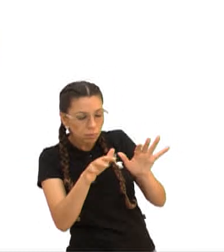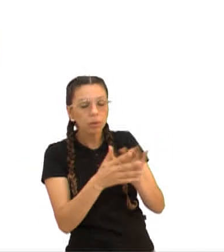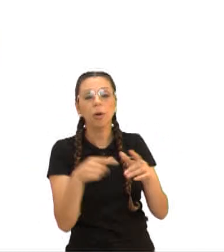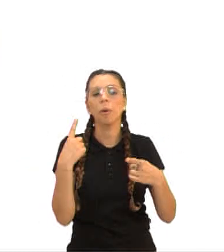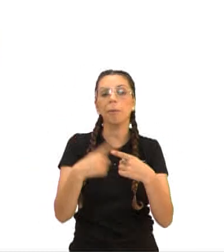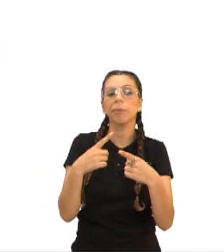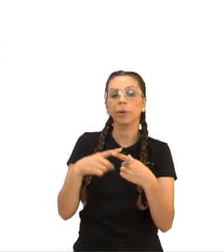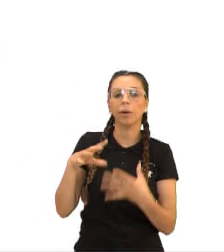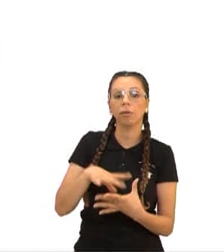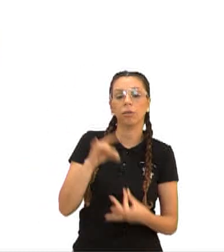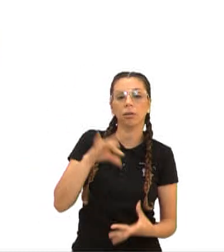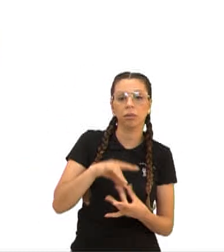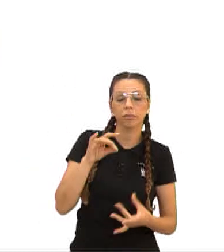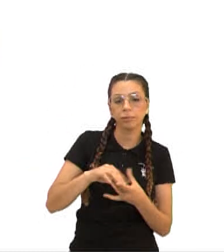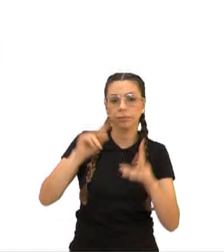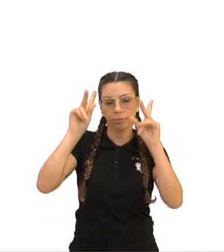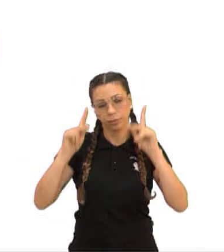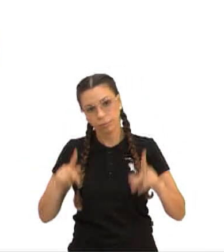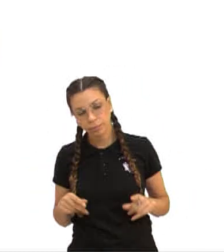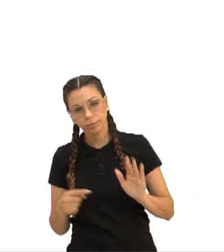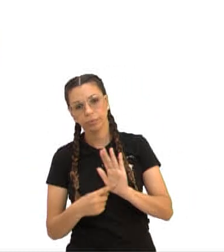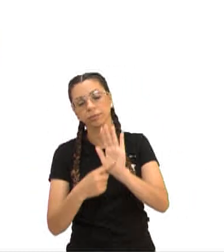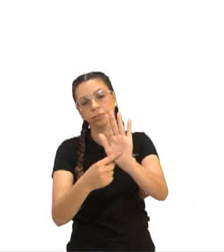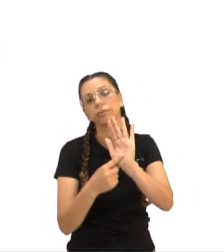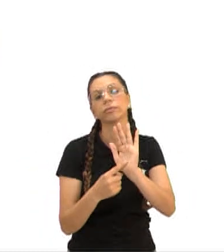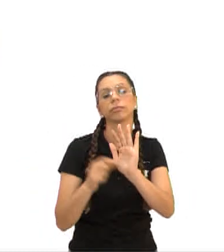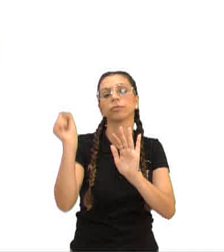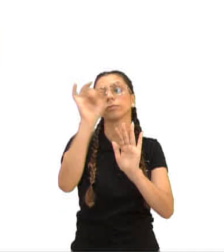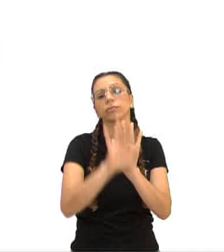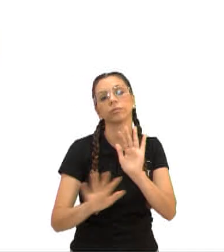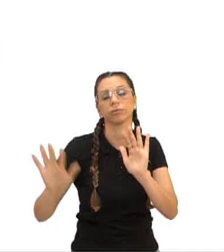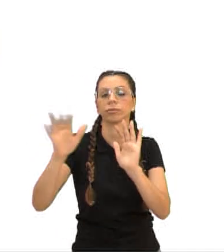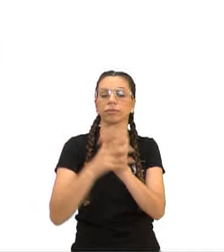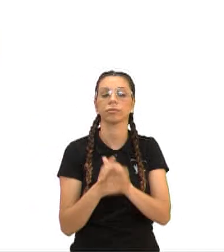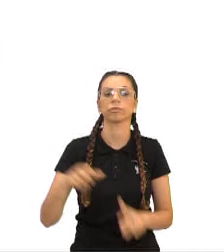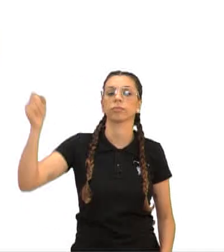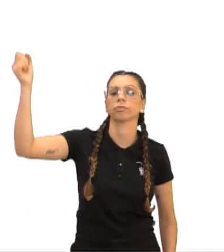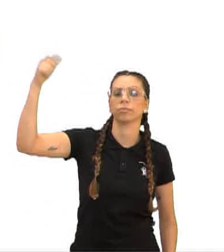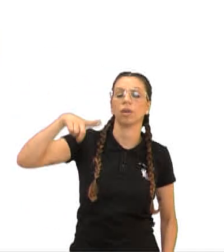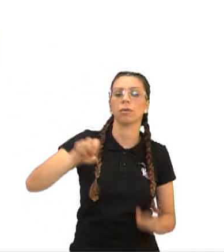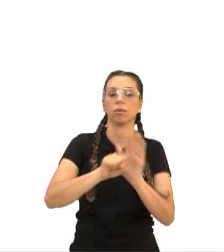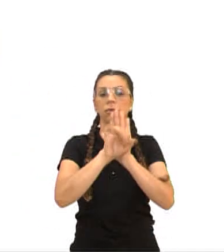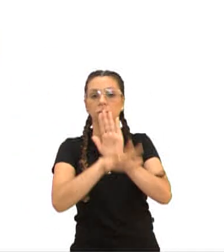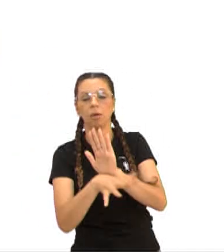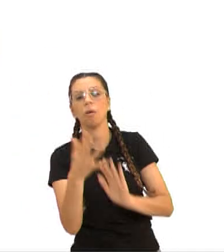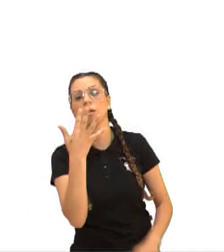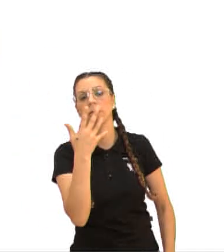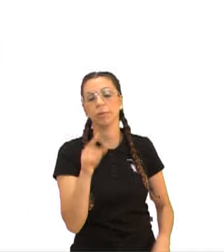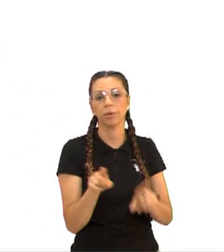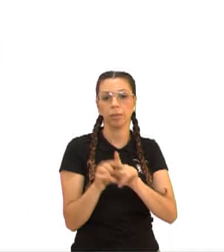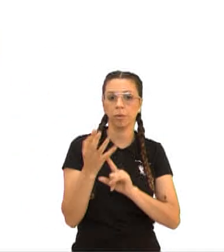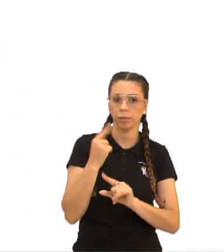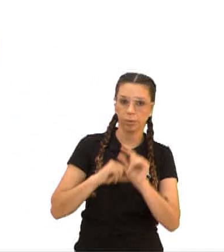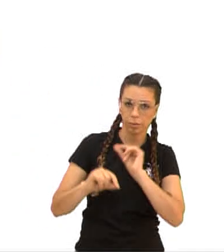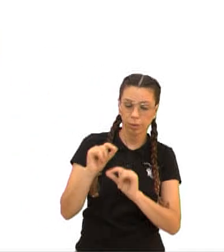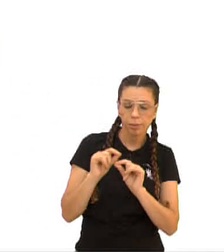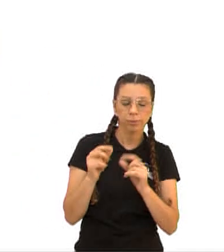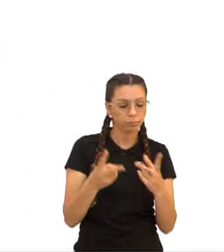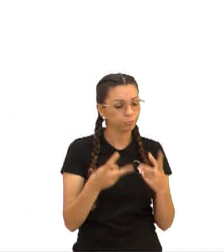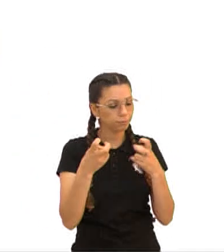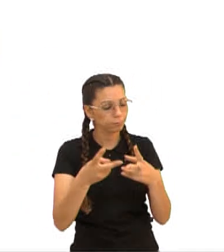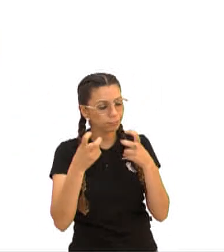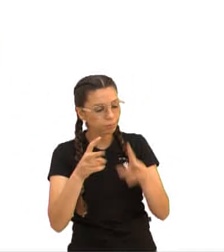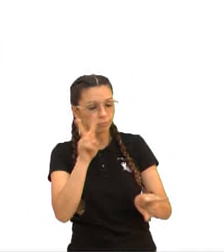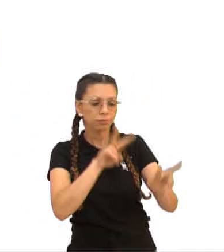uma abstração do ser humano para representar as imagens. Sombras luminosas e coloridas, tal como uma impressão visual que